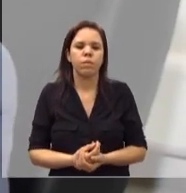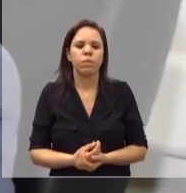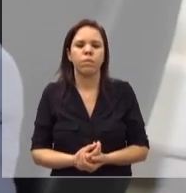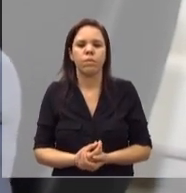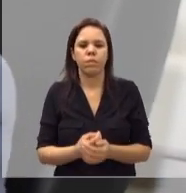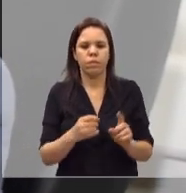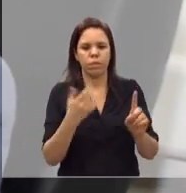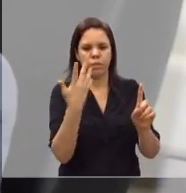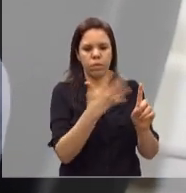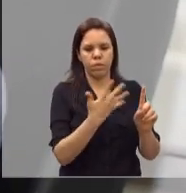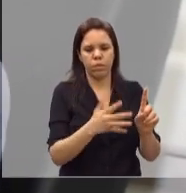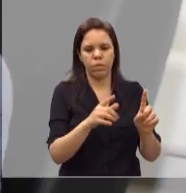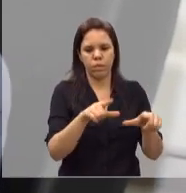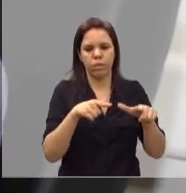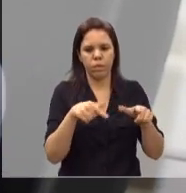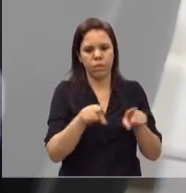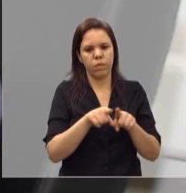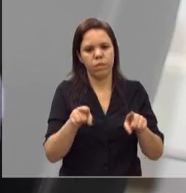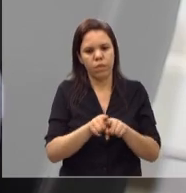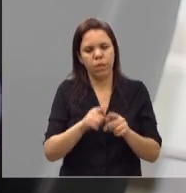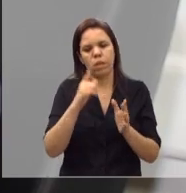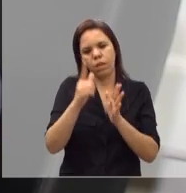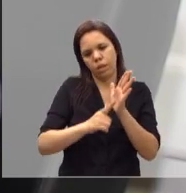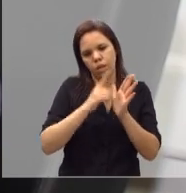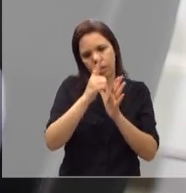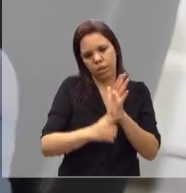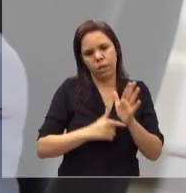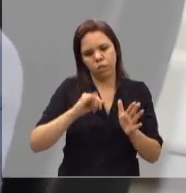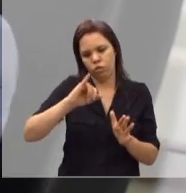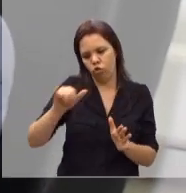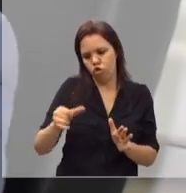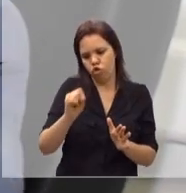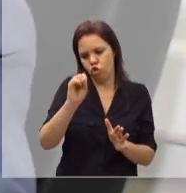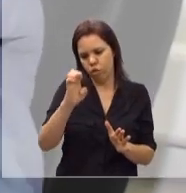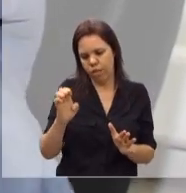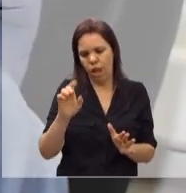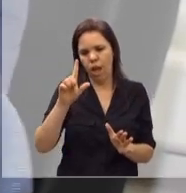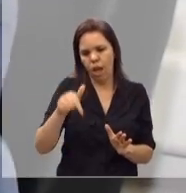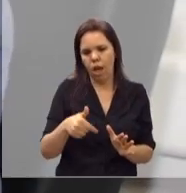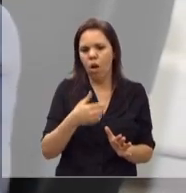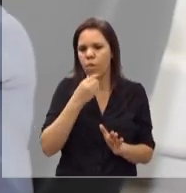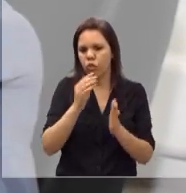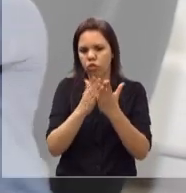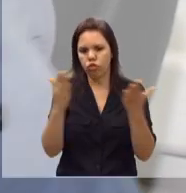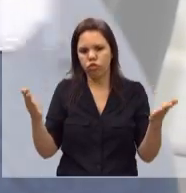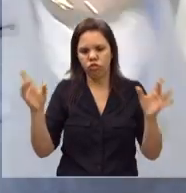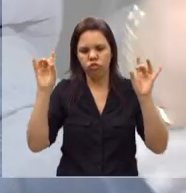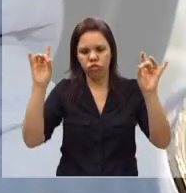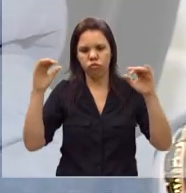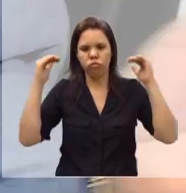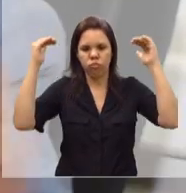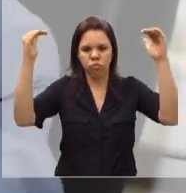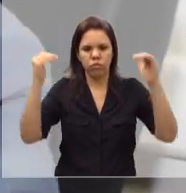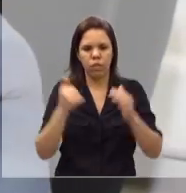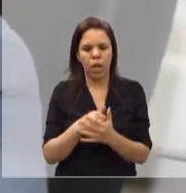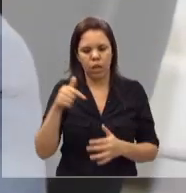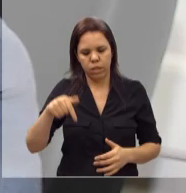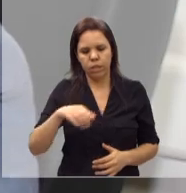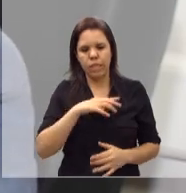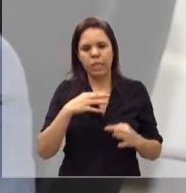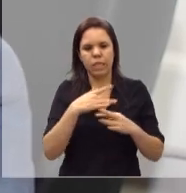o Diploma de Mérito Literário José Paranhos Siqueira, que foi um grande jornalista, um grande literato aqui na